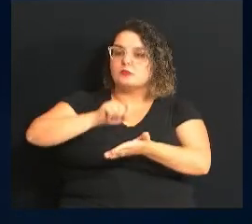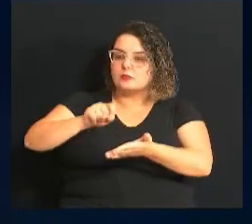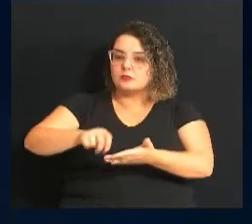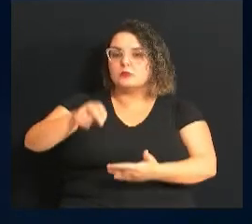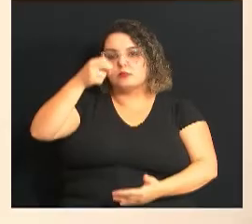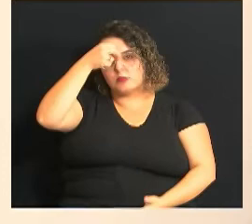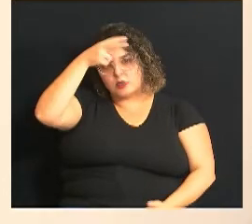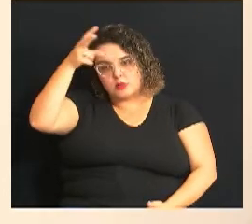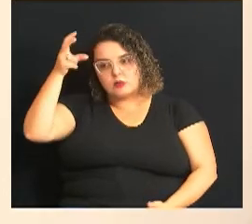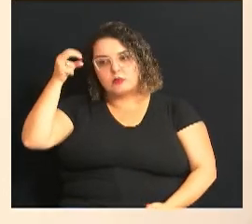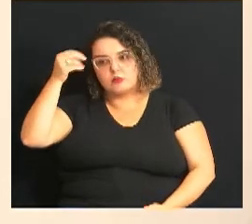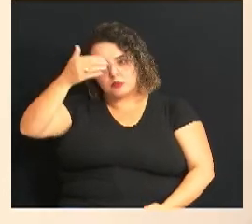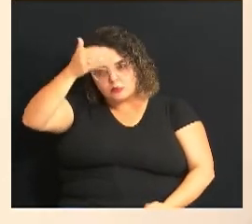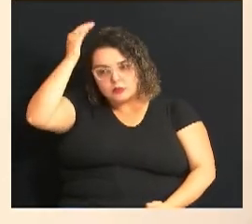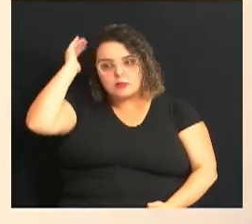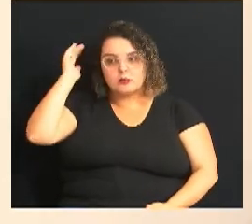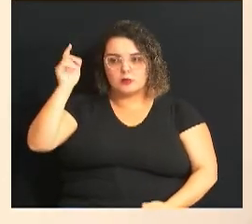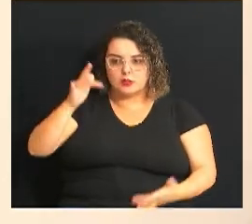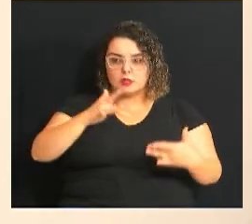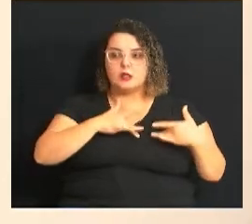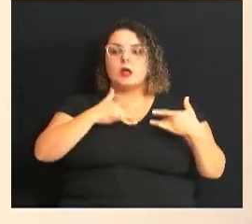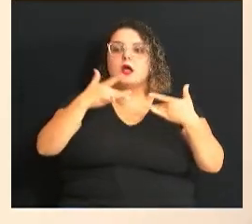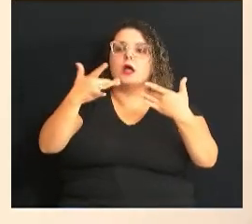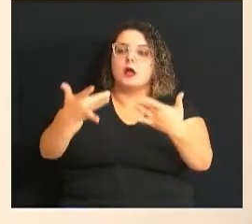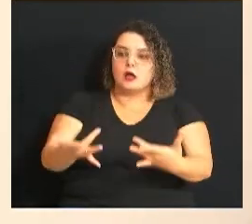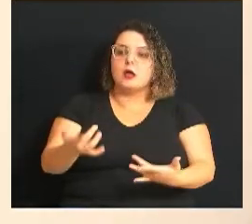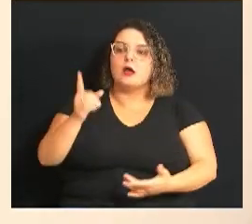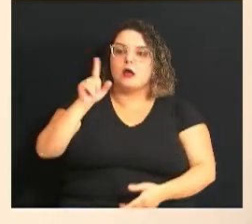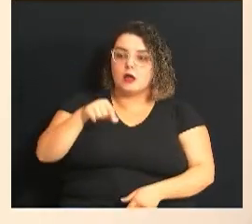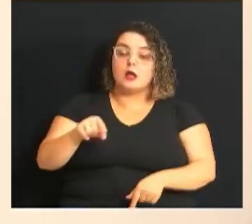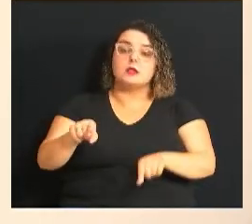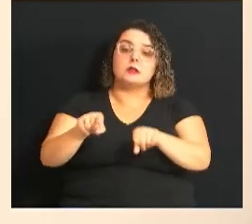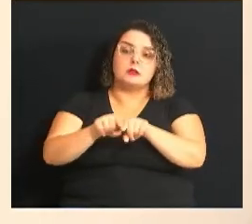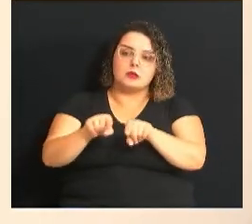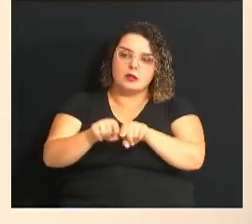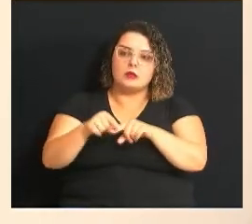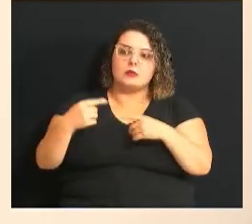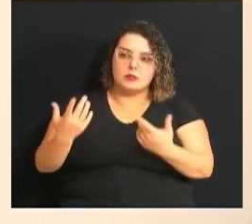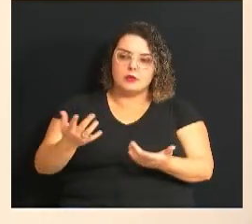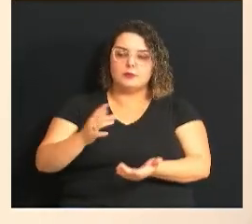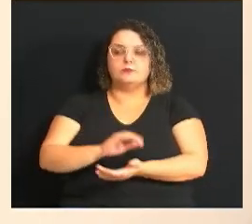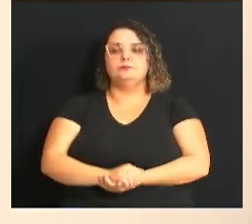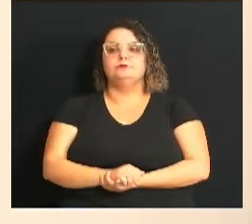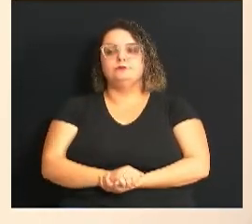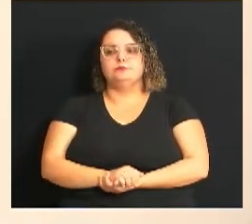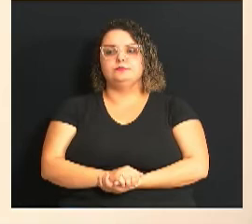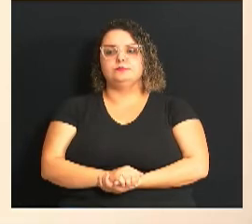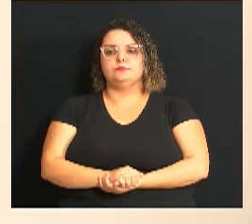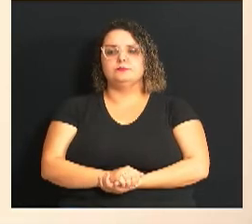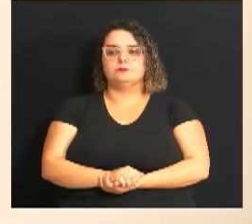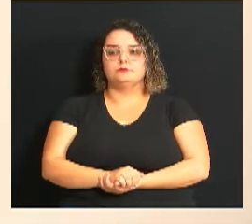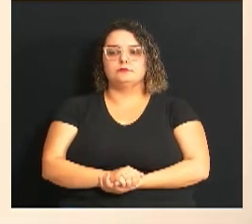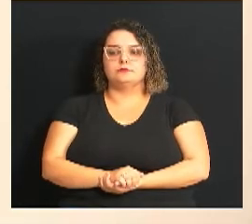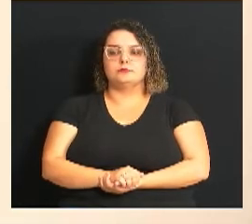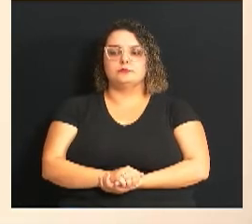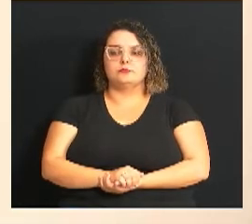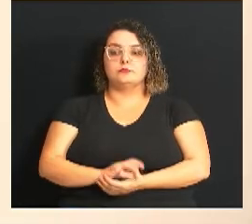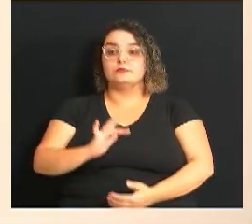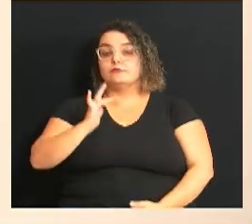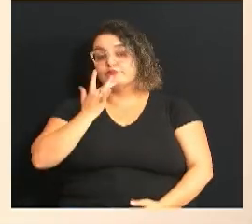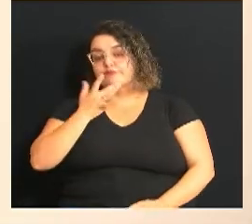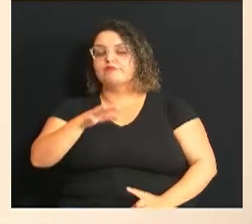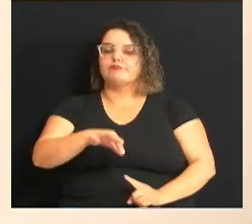Dário Saad. Essa doação foi feita justamente, inclusive, para privilegiar aí entidades